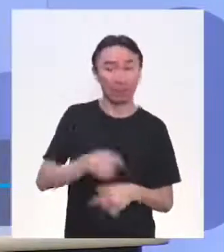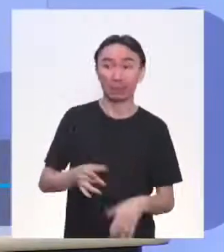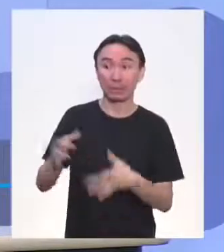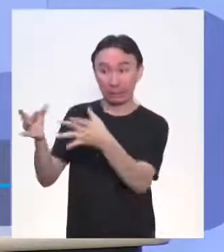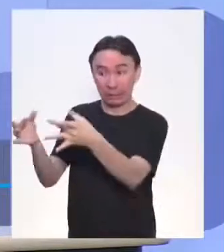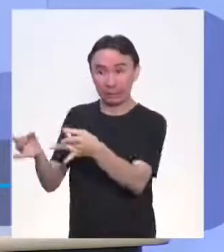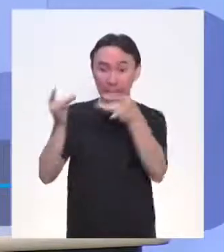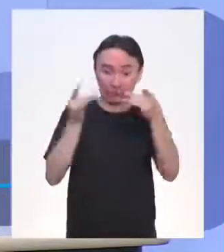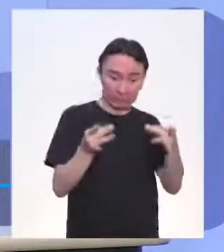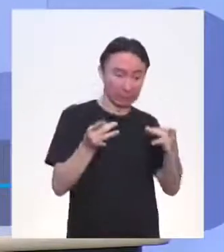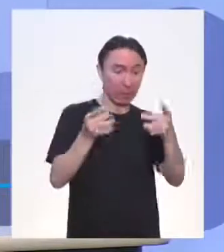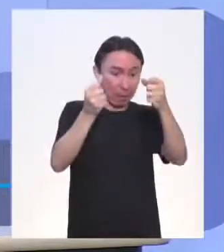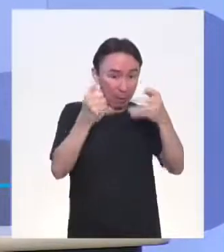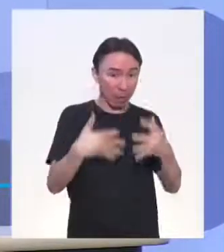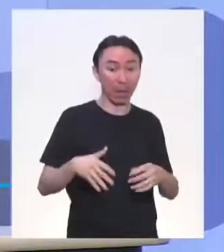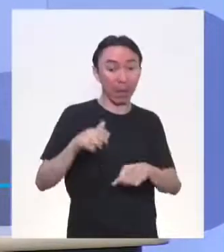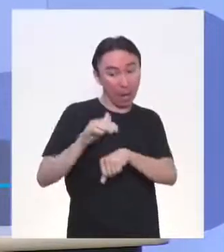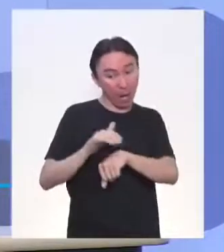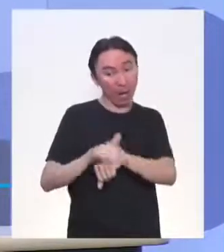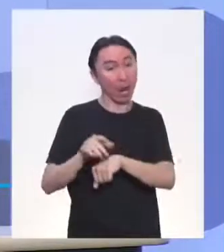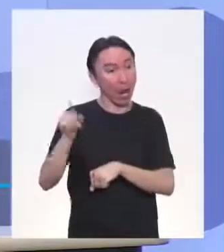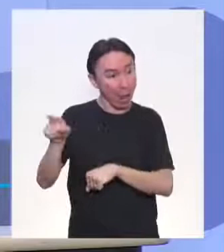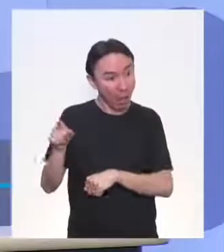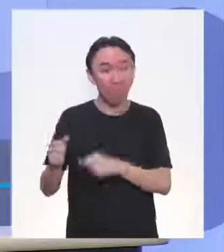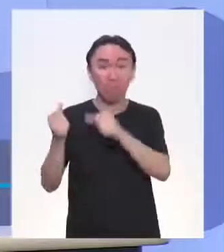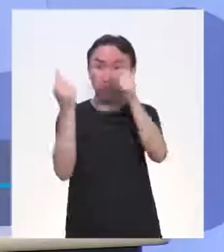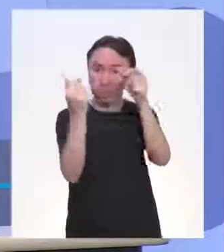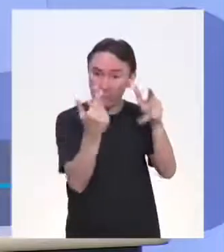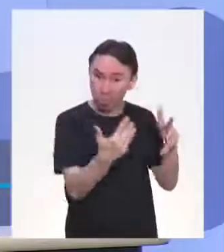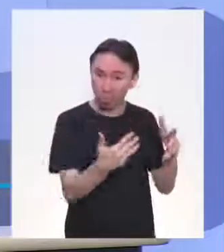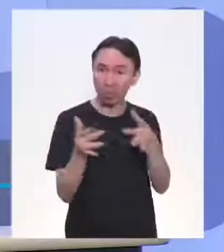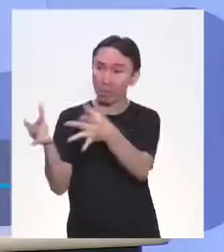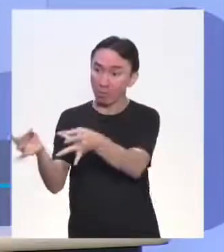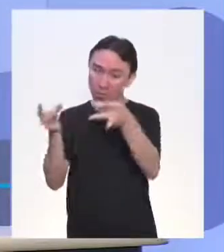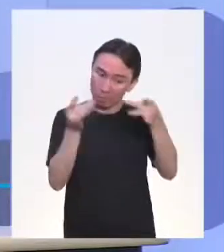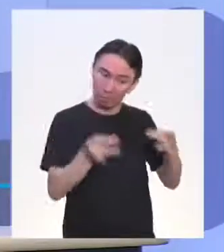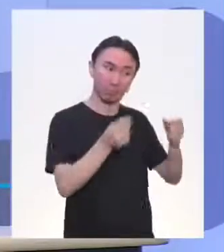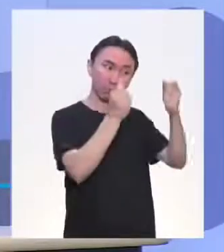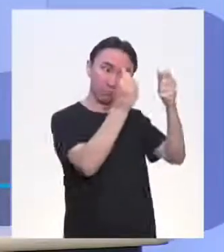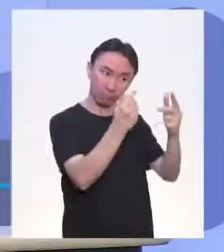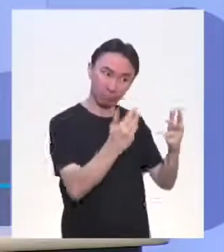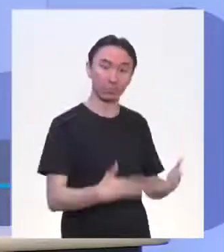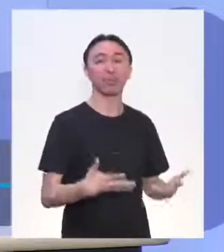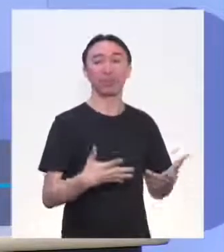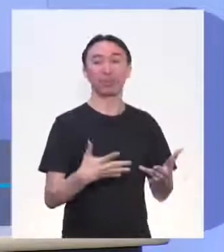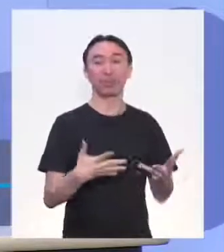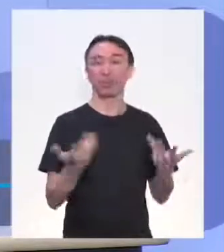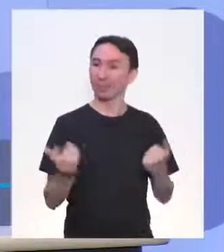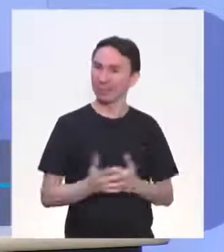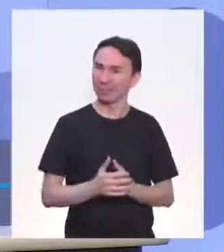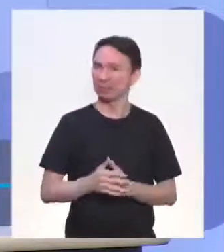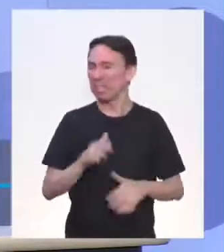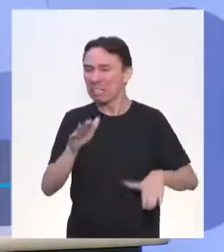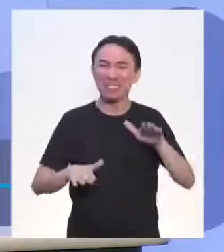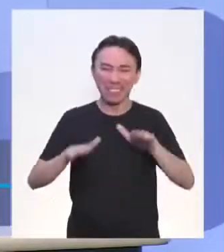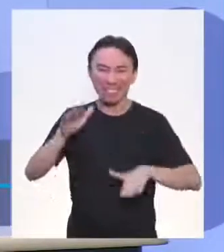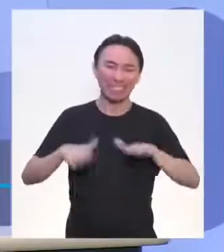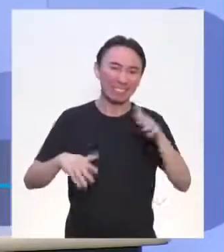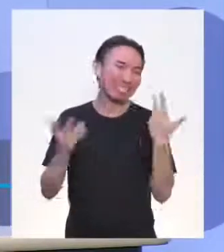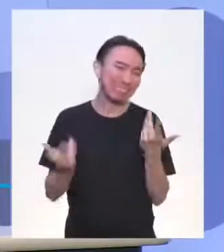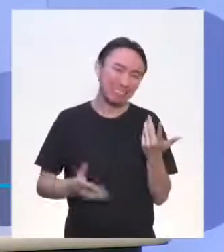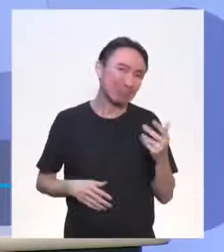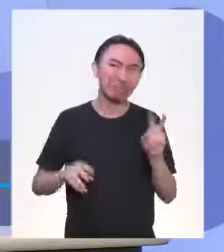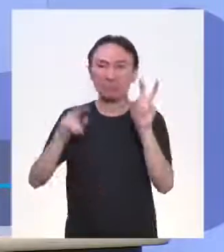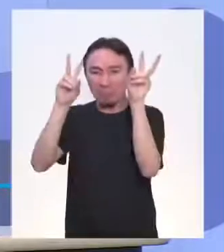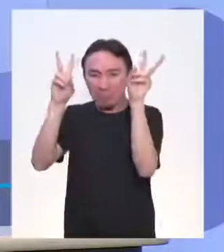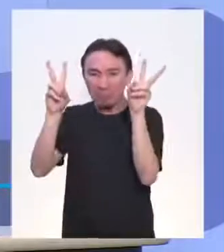o estudioso tal, segundo o cientista tal, segundo, às vezes é um assunto mais simples, né, Elaine? Sim. Mas